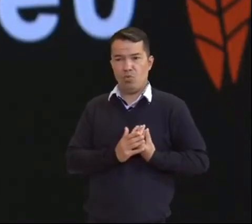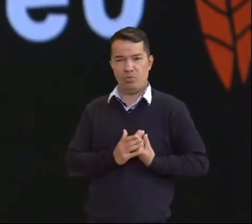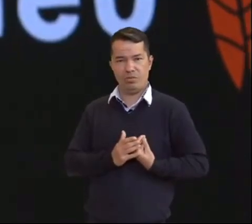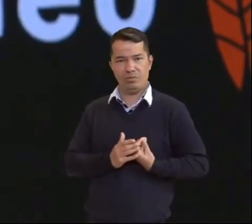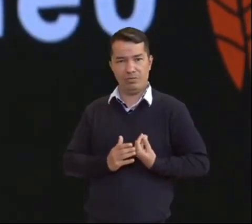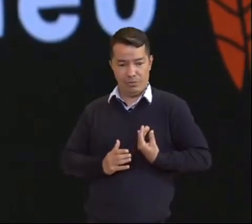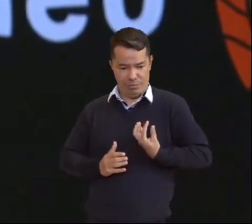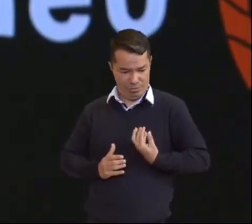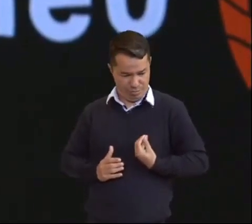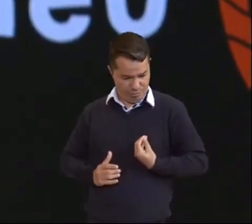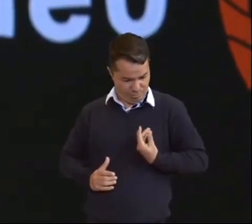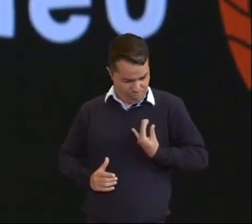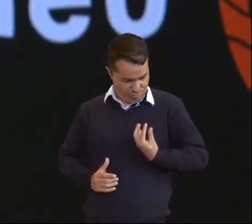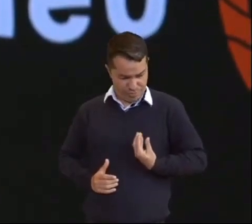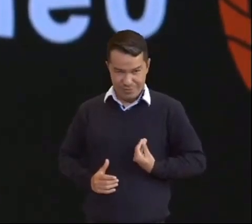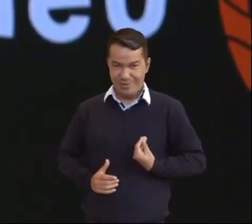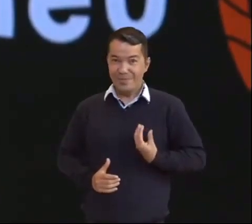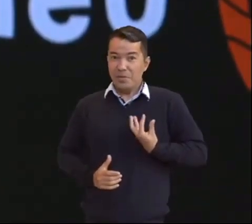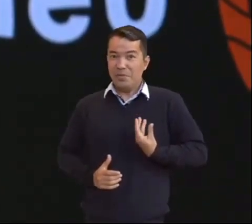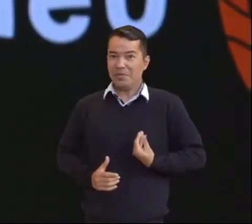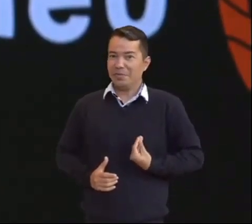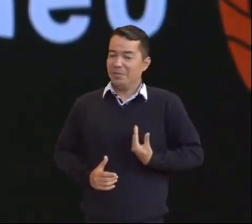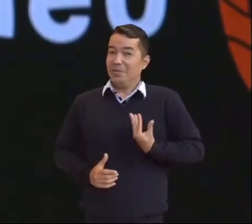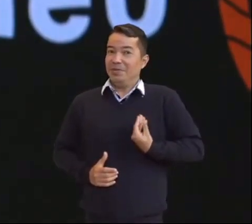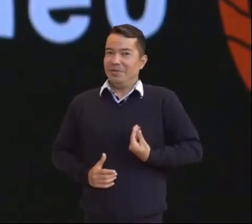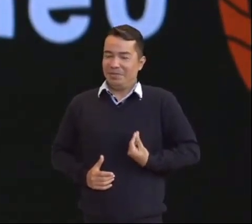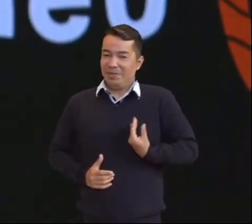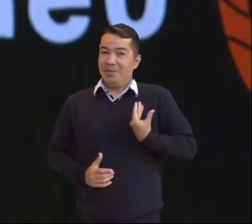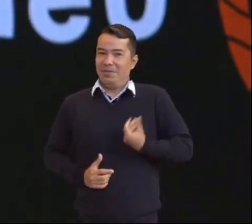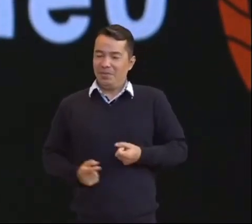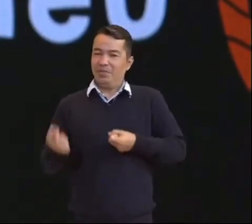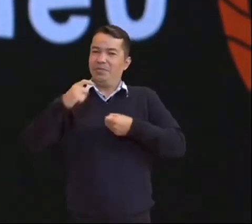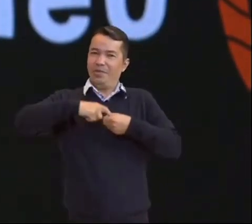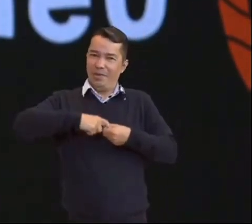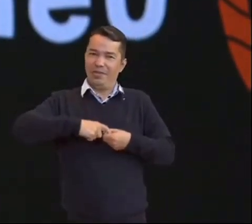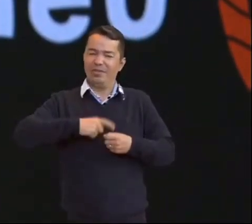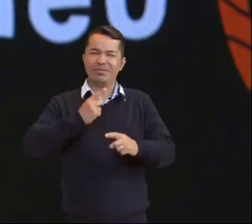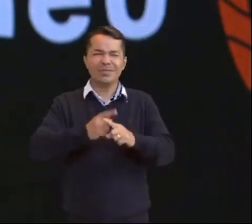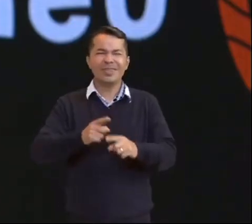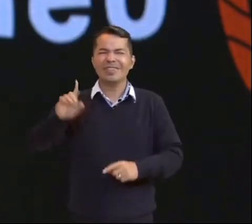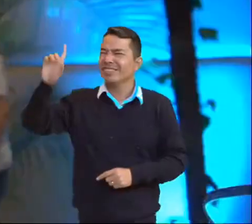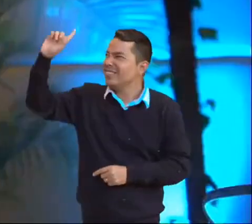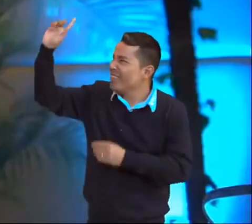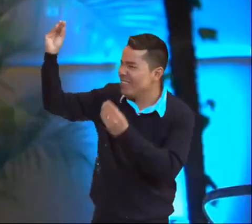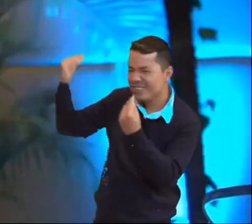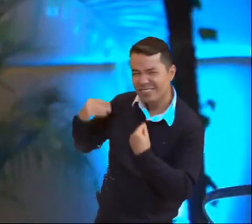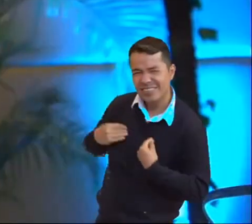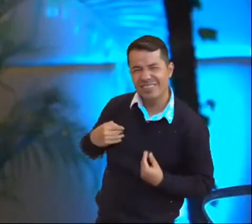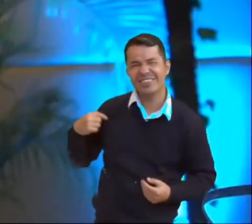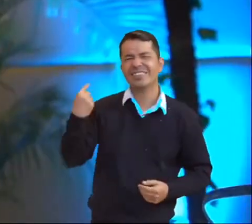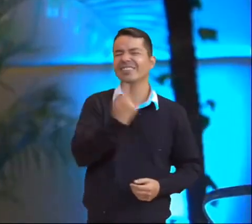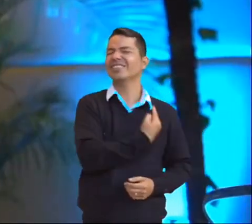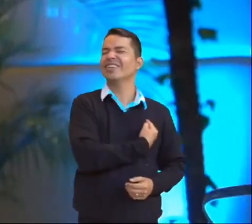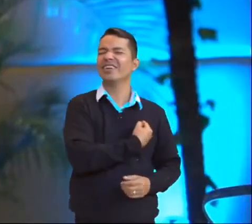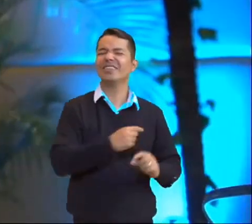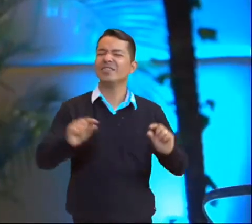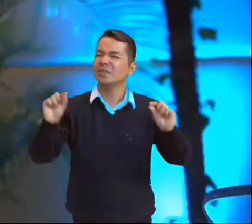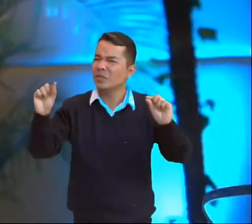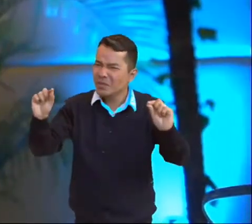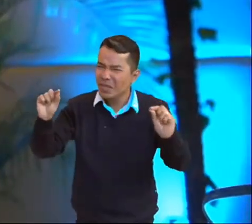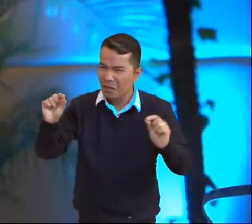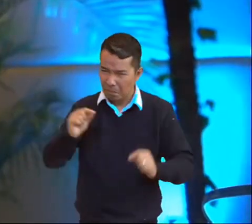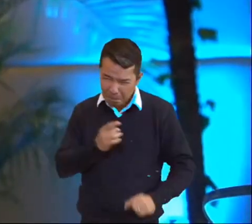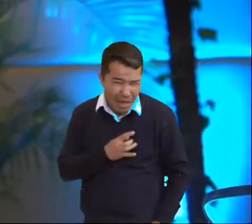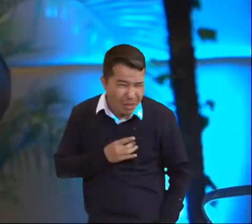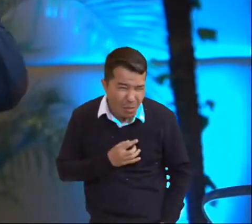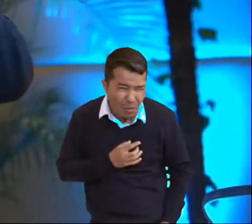vai continuar, né? Porque Deus não deu espírito de covardia, mas de poder, amor e